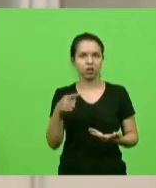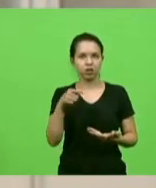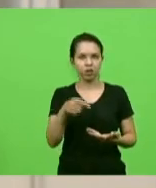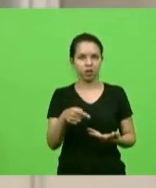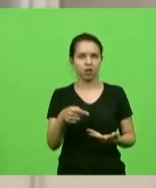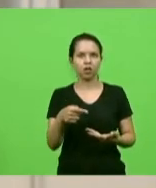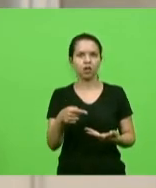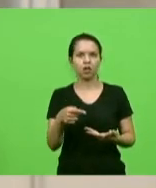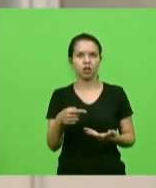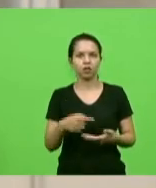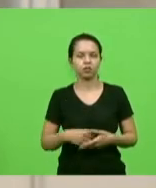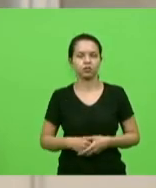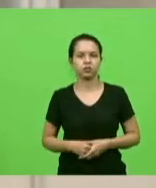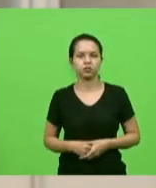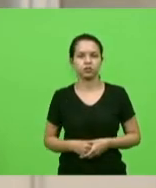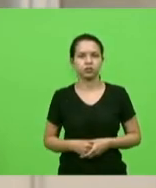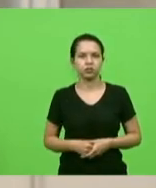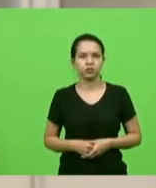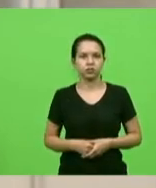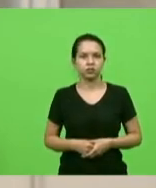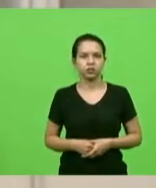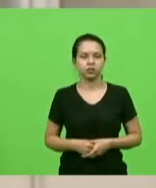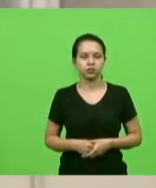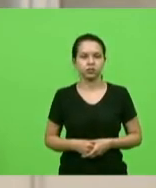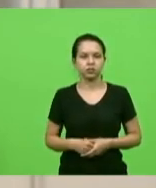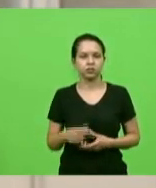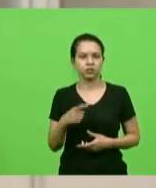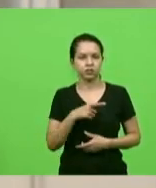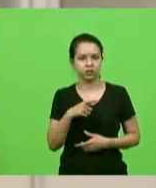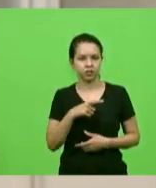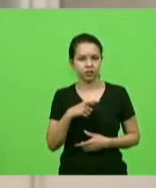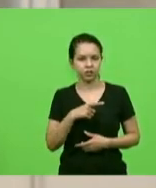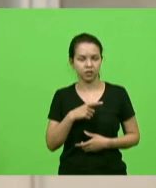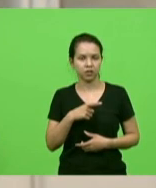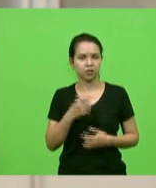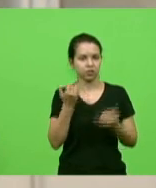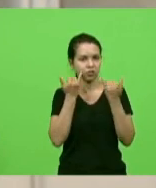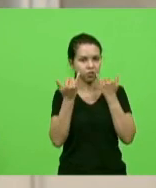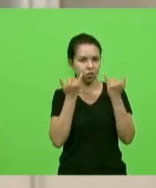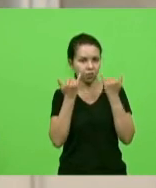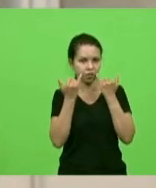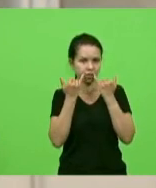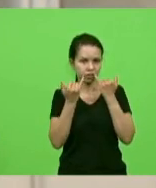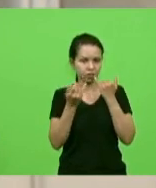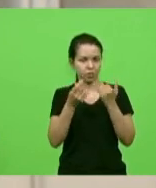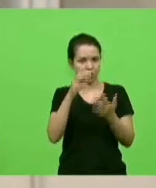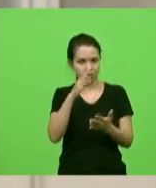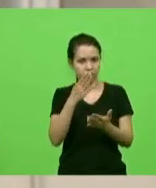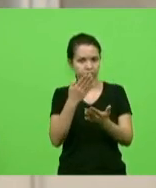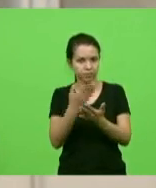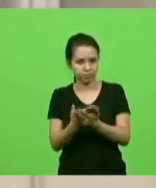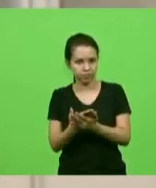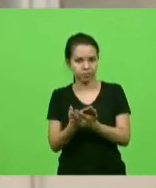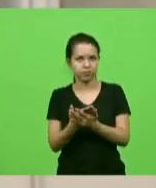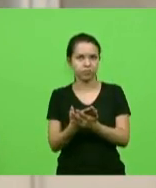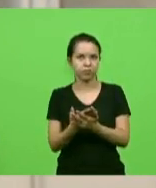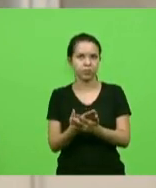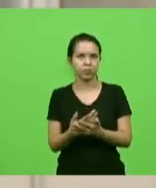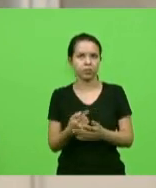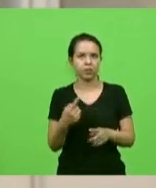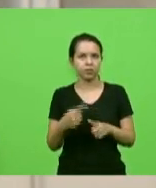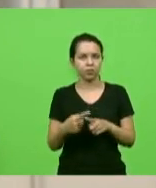guarda correspondência fidedigna praticamente fidedigna porque